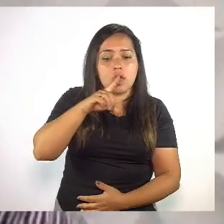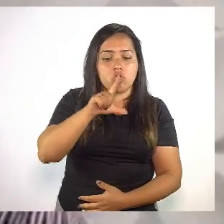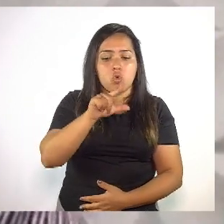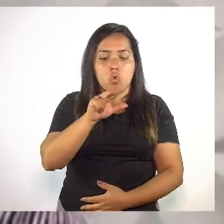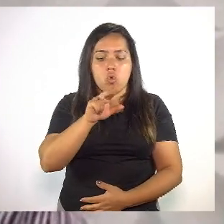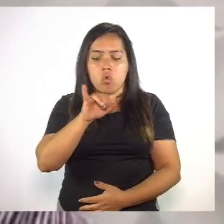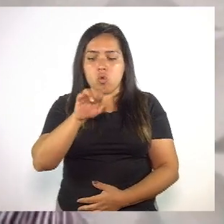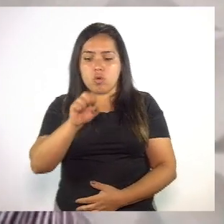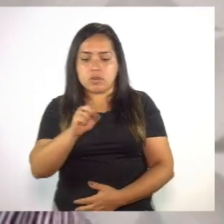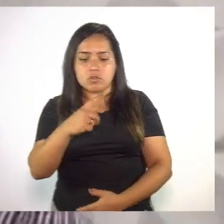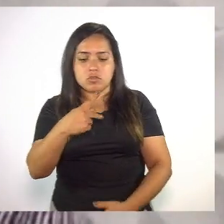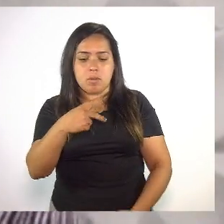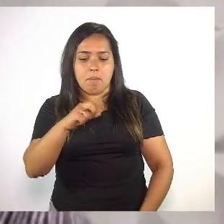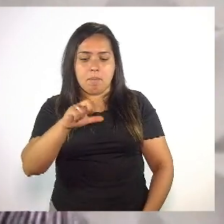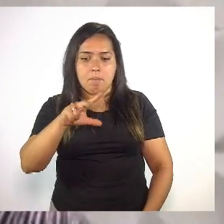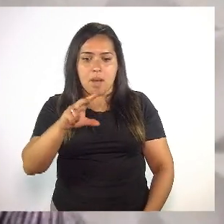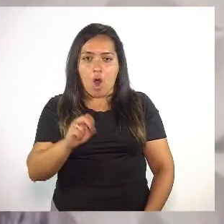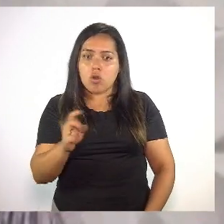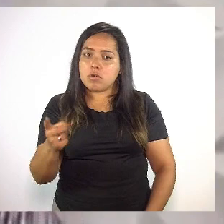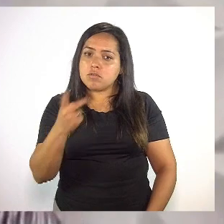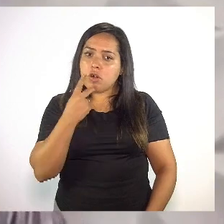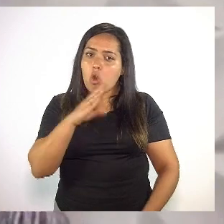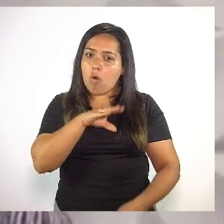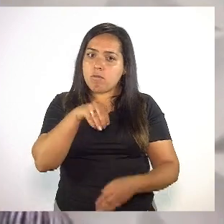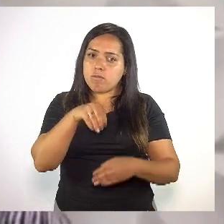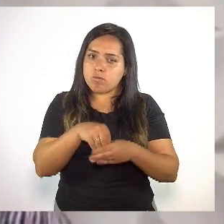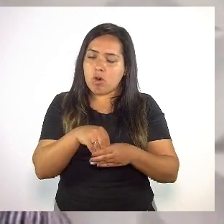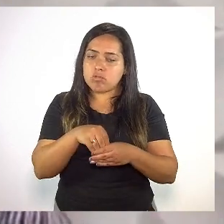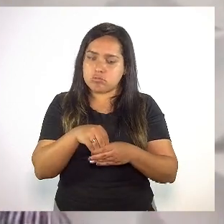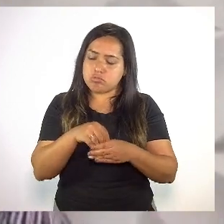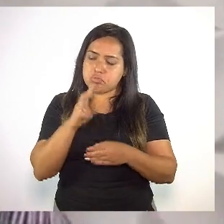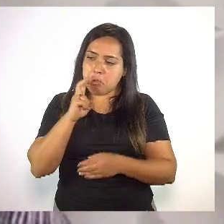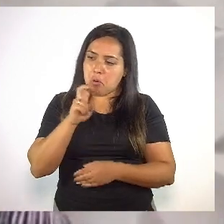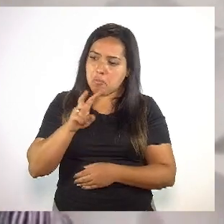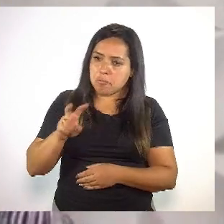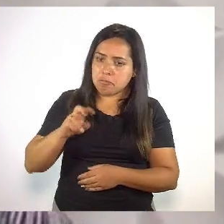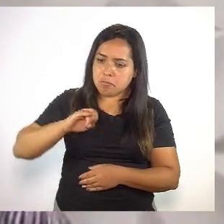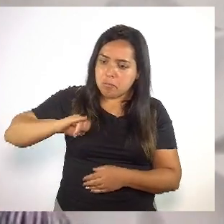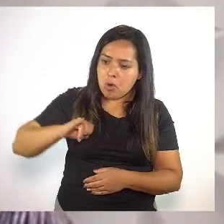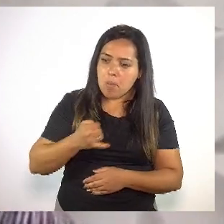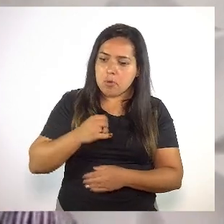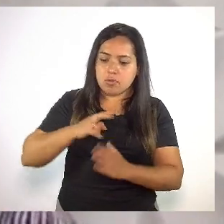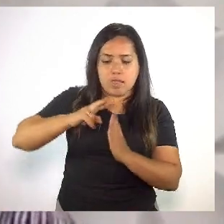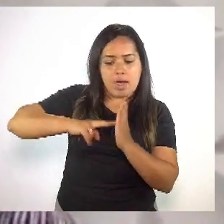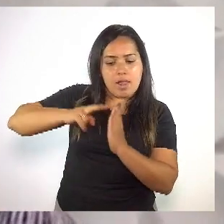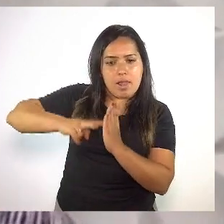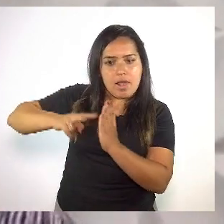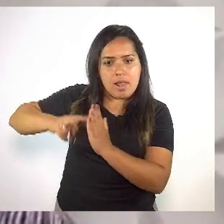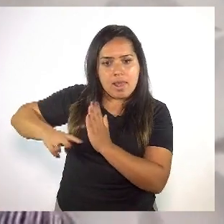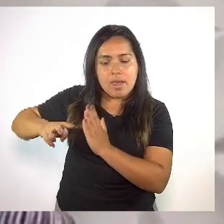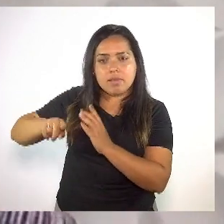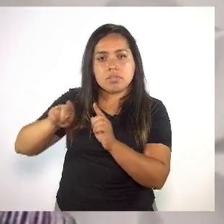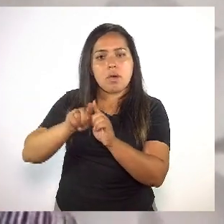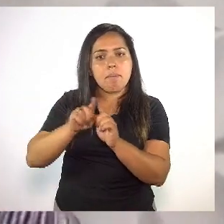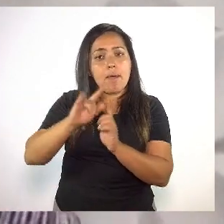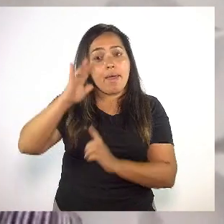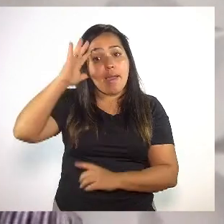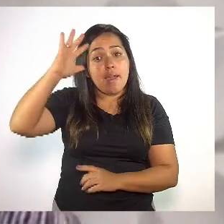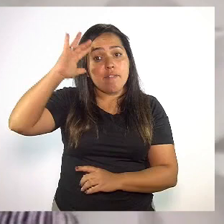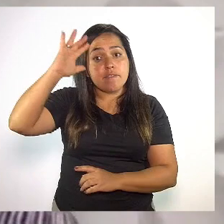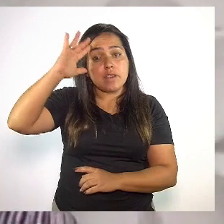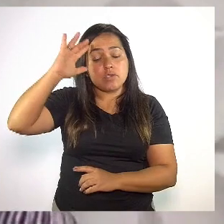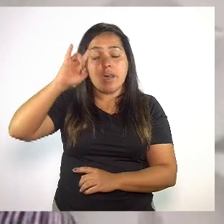que apresentou o voto em separado, voto esse que eu tive a oportunidade de ler e refletir, mas